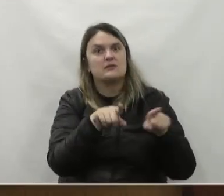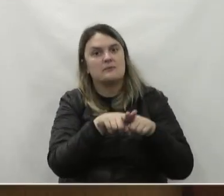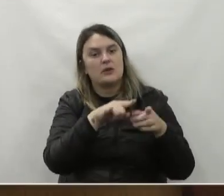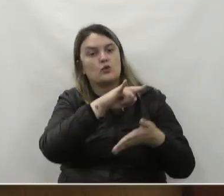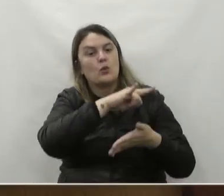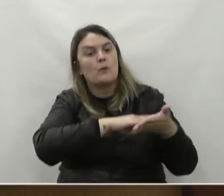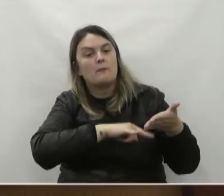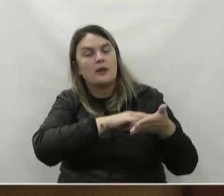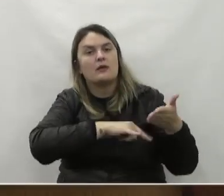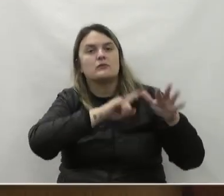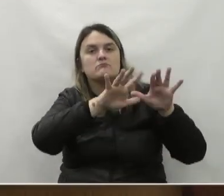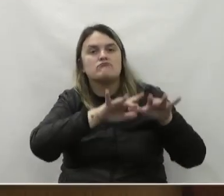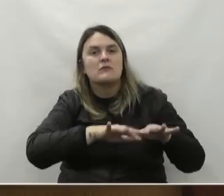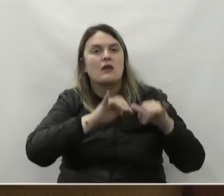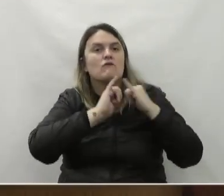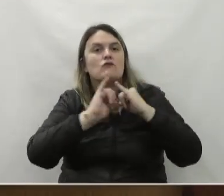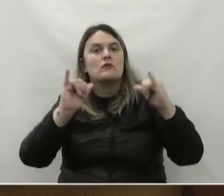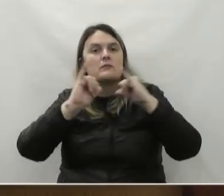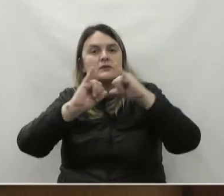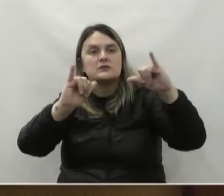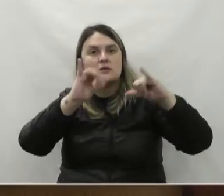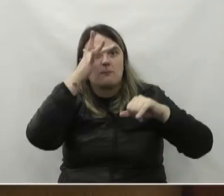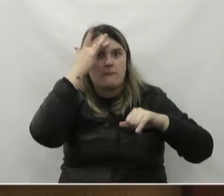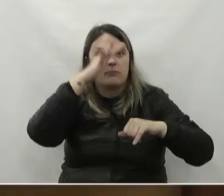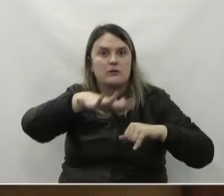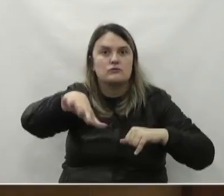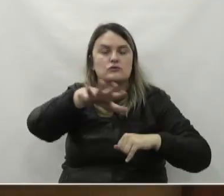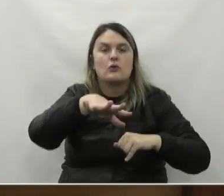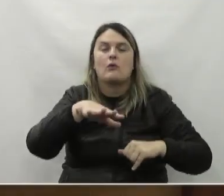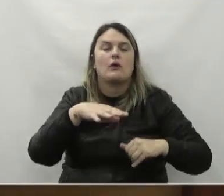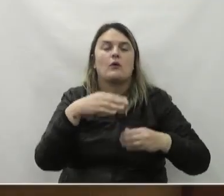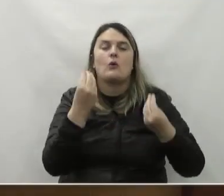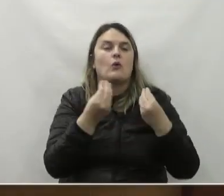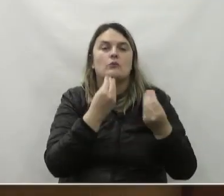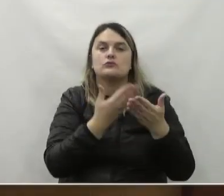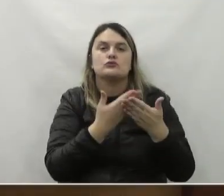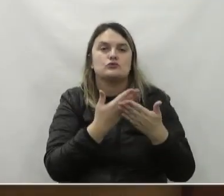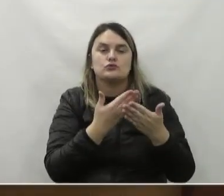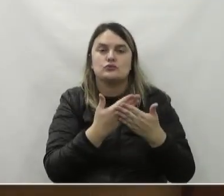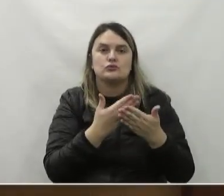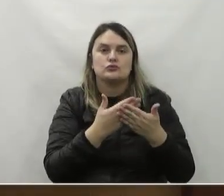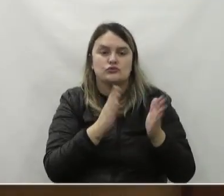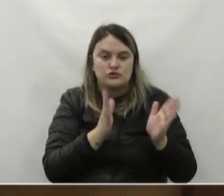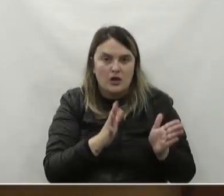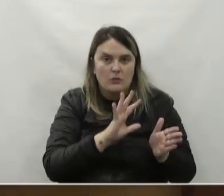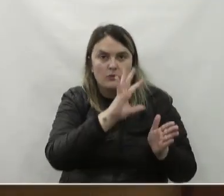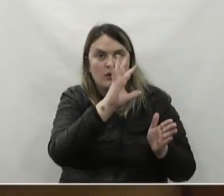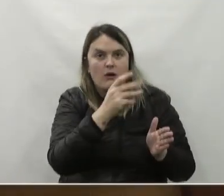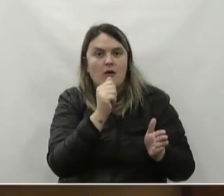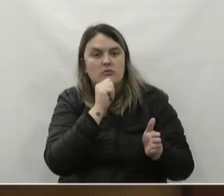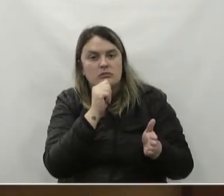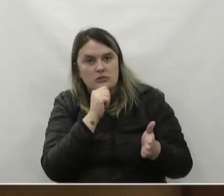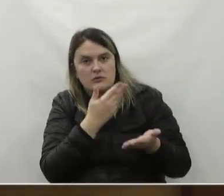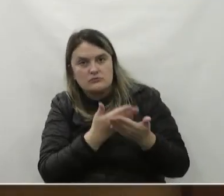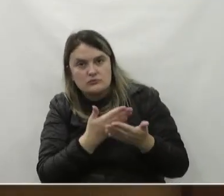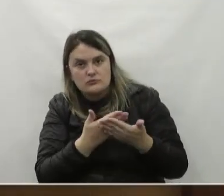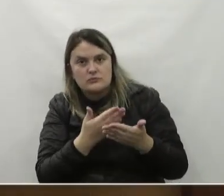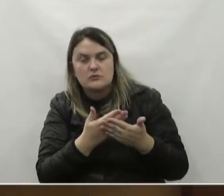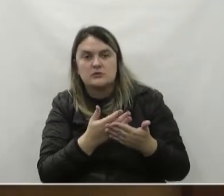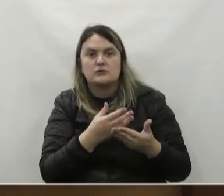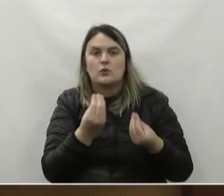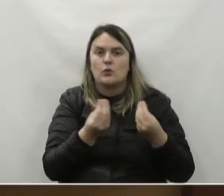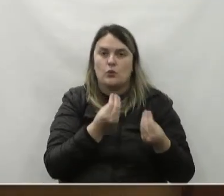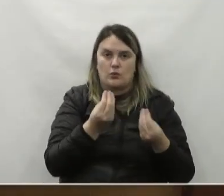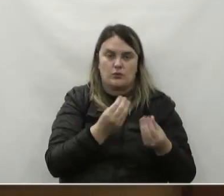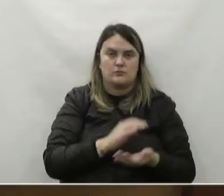estar informando a quantas anda esse processo de estudo prévio para uma possível obra no Rio